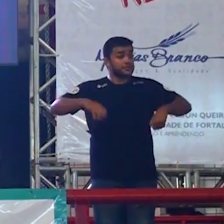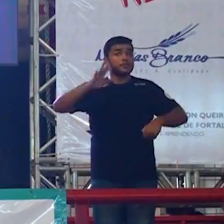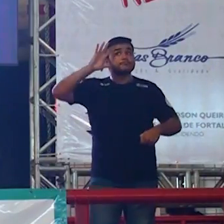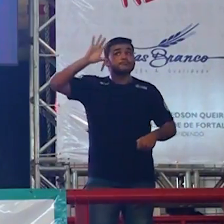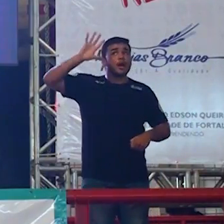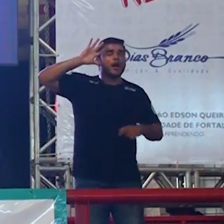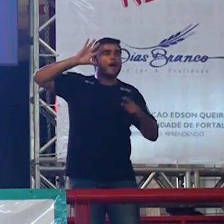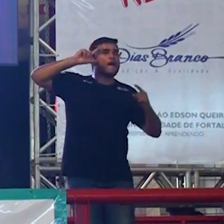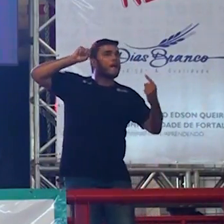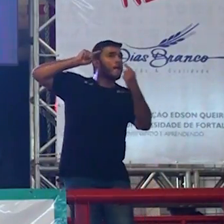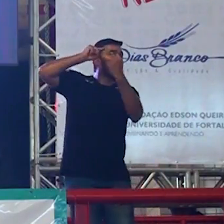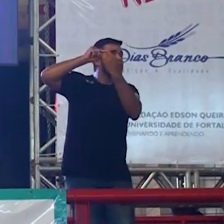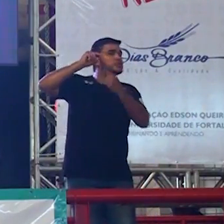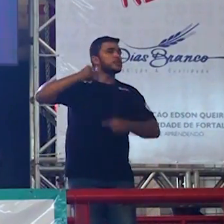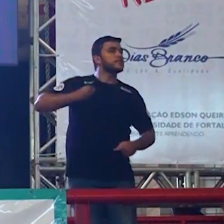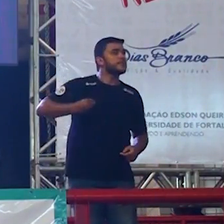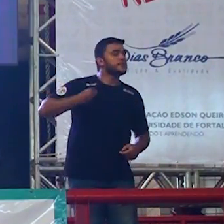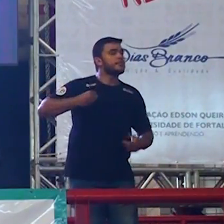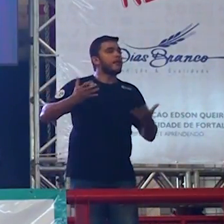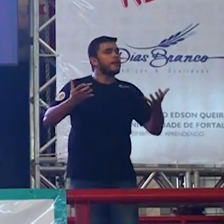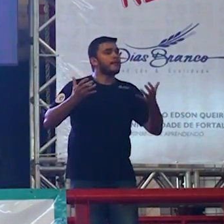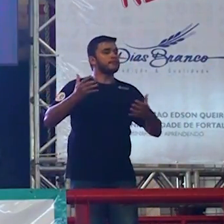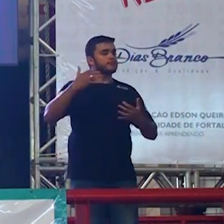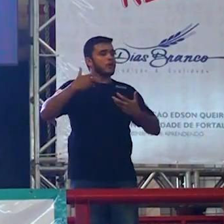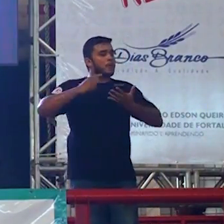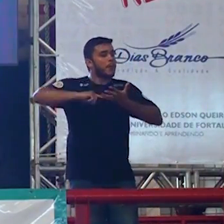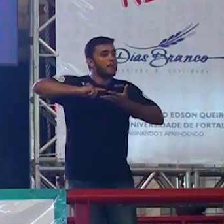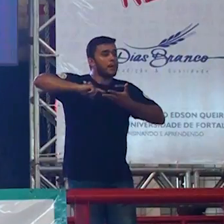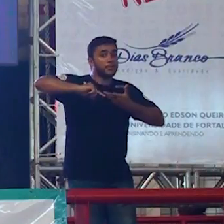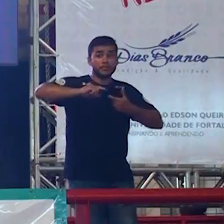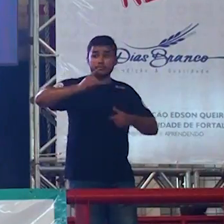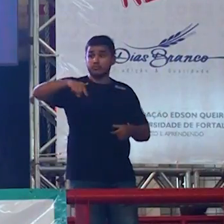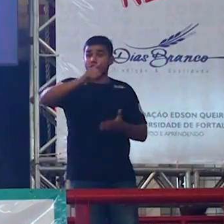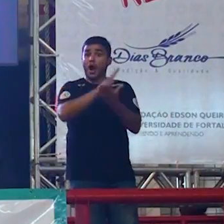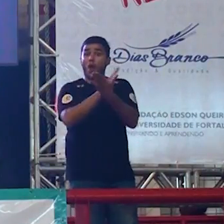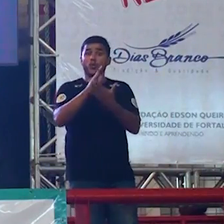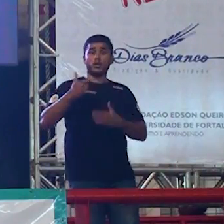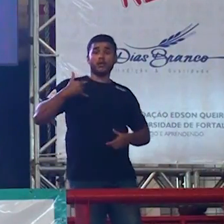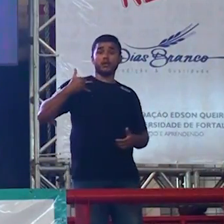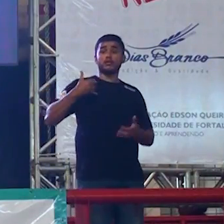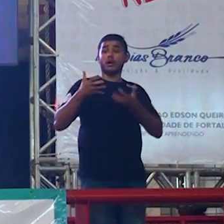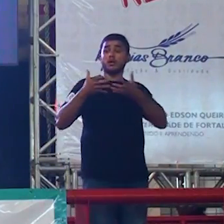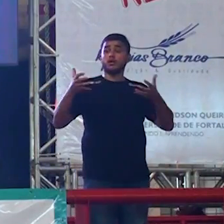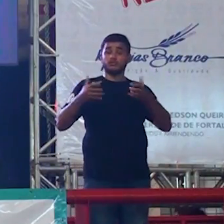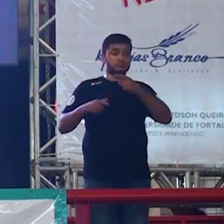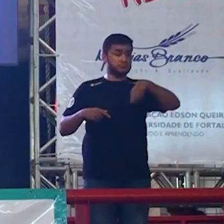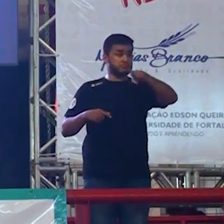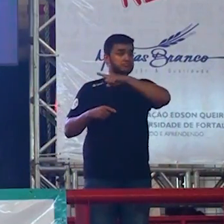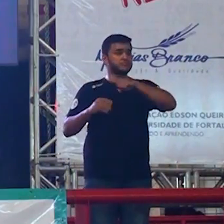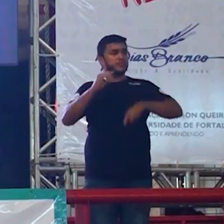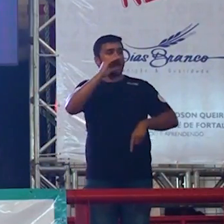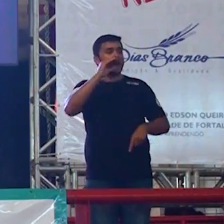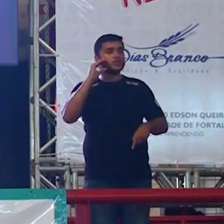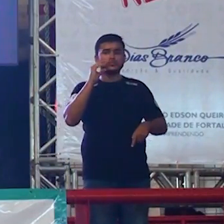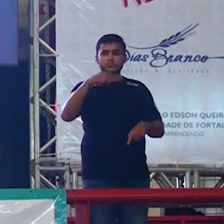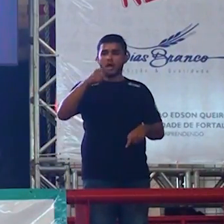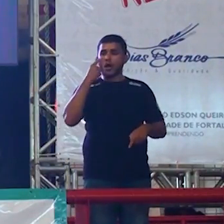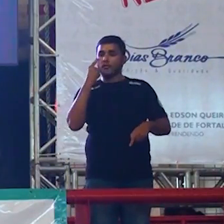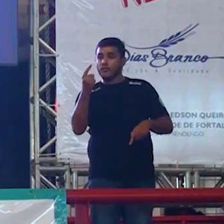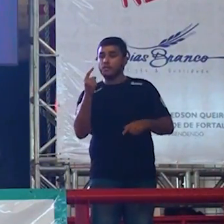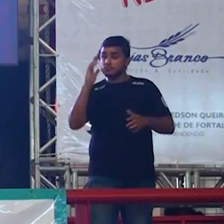nossos sonhos. Então as pessoas de mais idade que estão fazendo a Academia Enem estão aqui porque têm sonhos. E eu me alegro ao vê-los